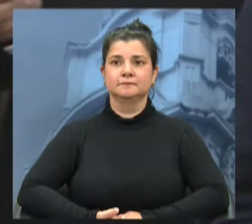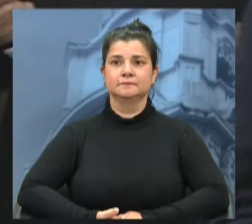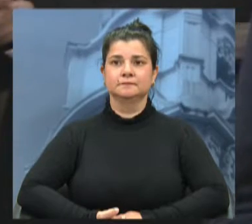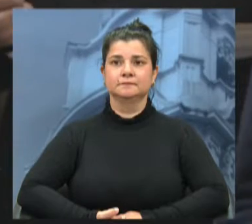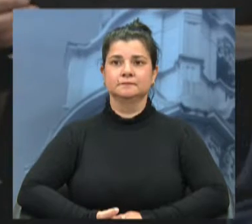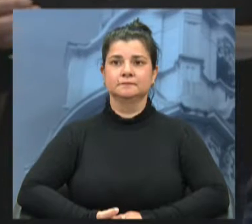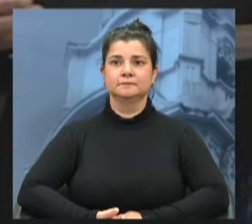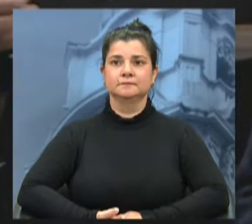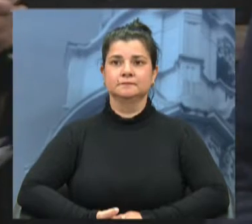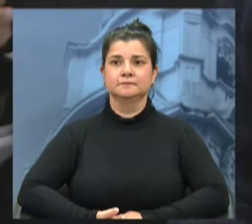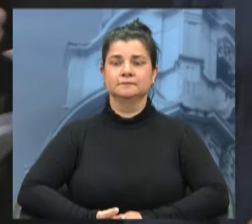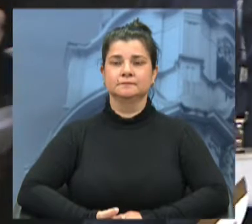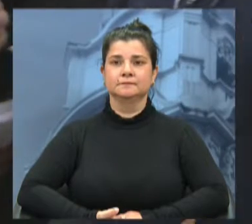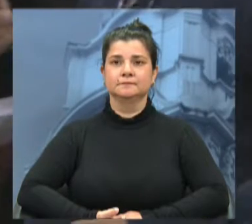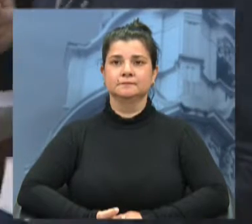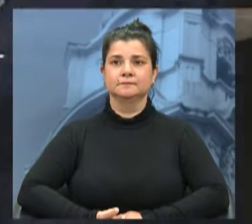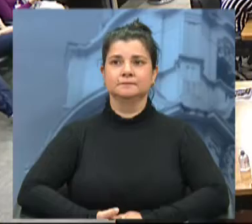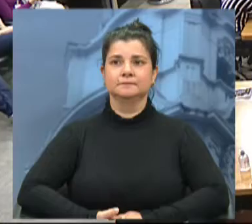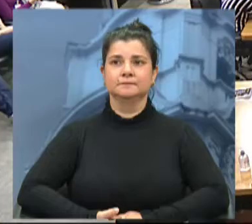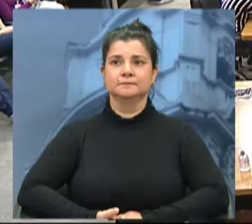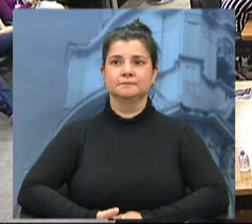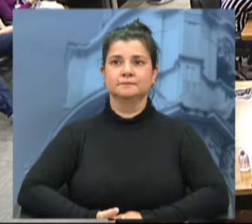vereador Hamilton.